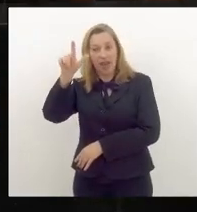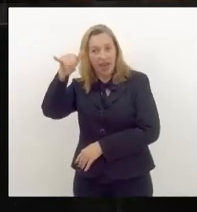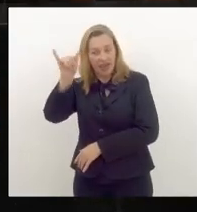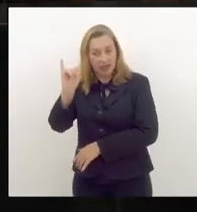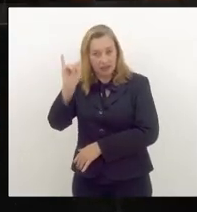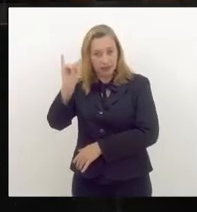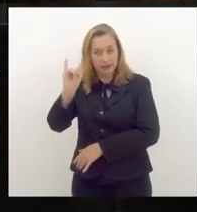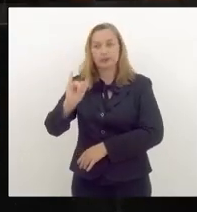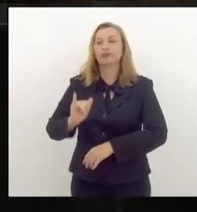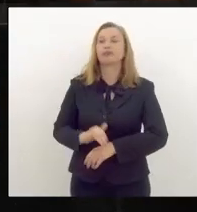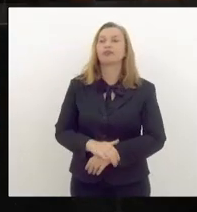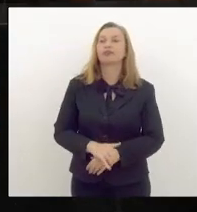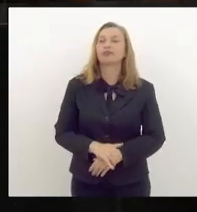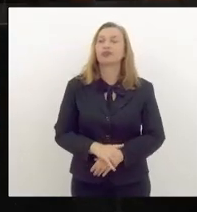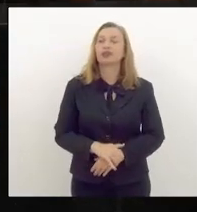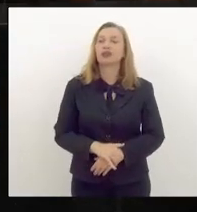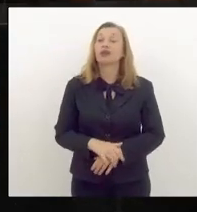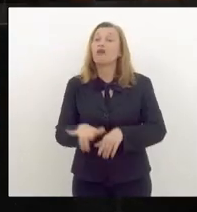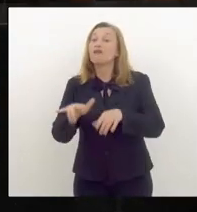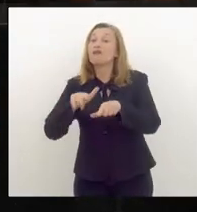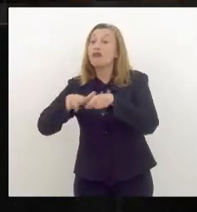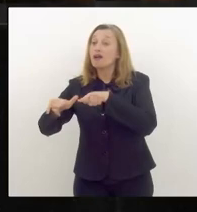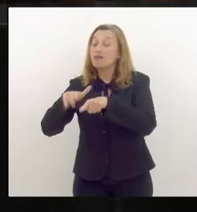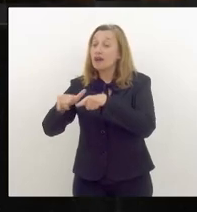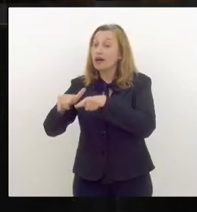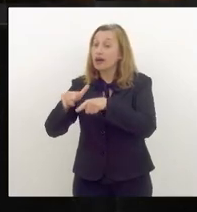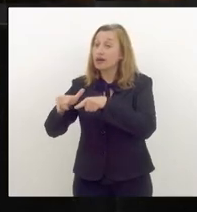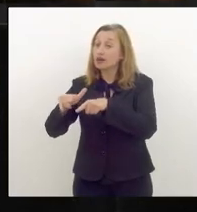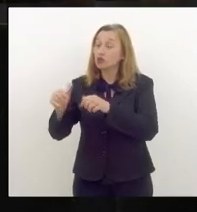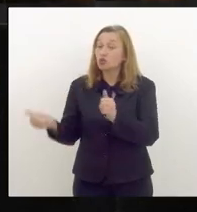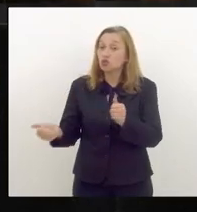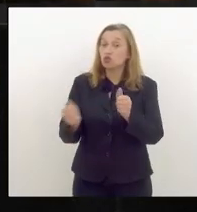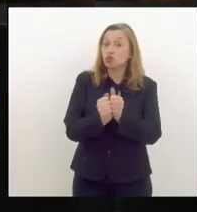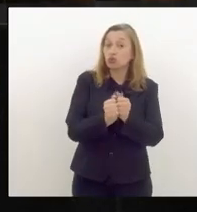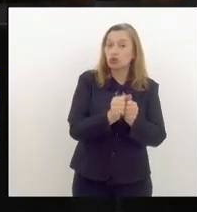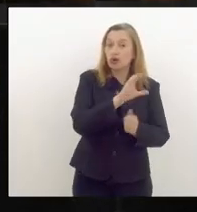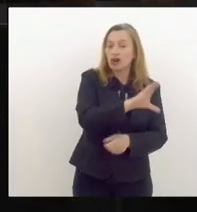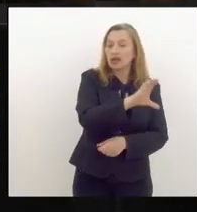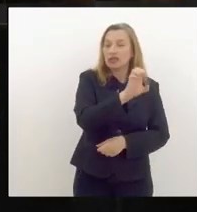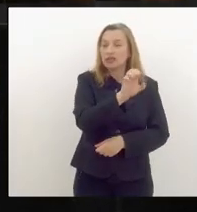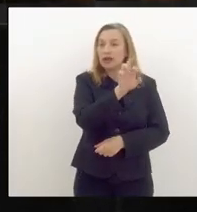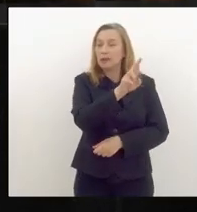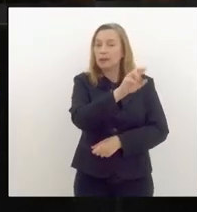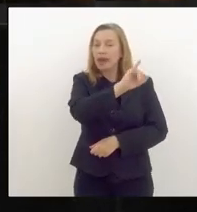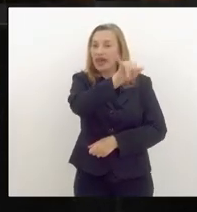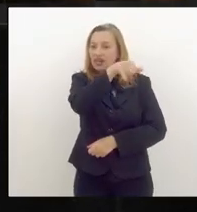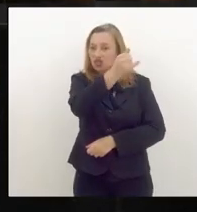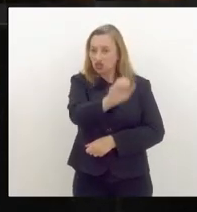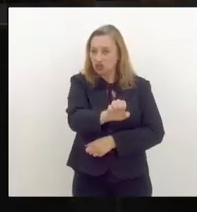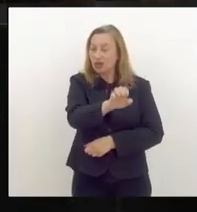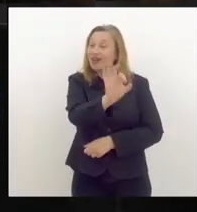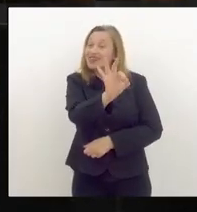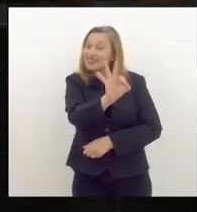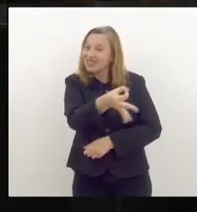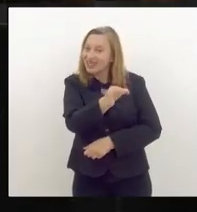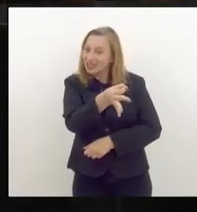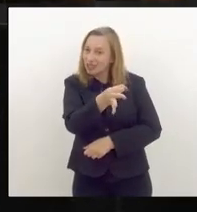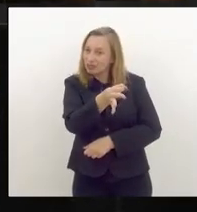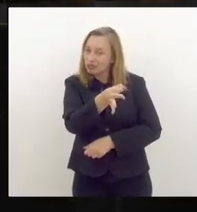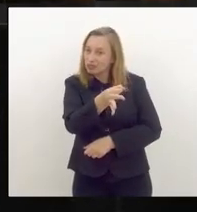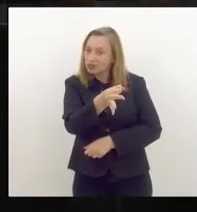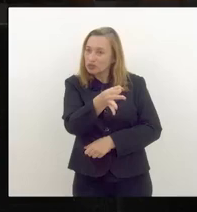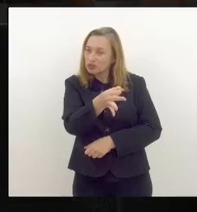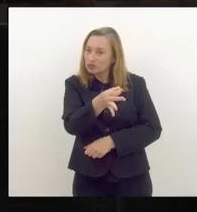vinha trabalhando para você perde Exatamente é